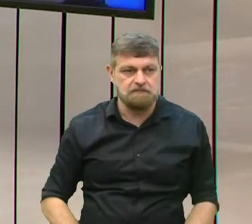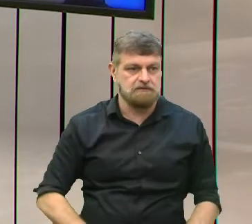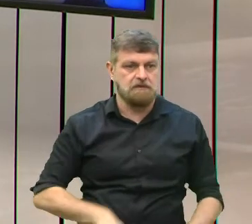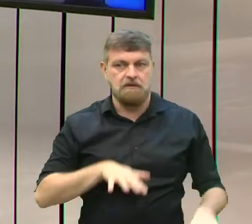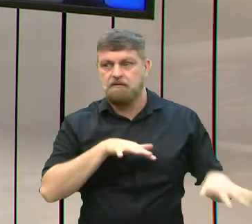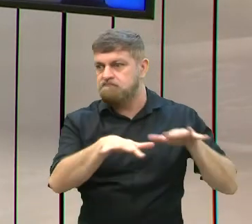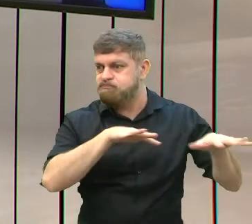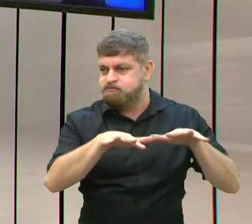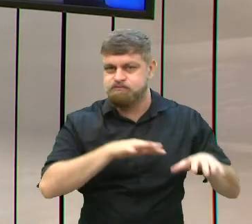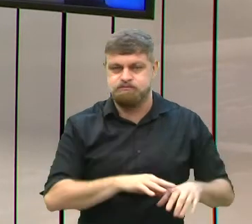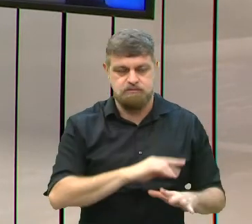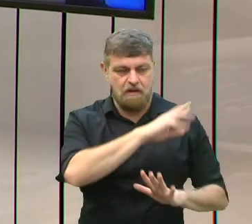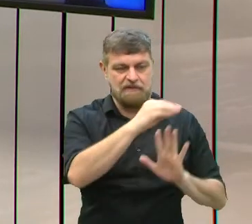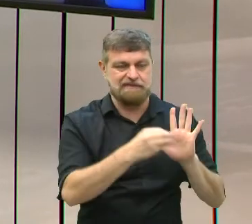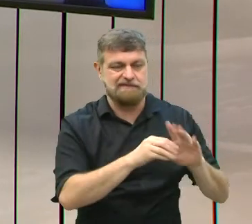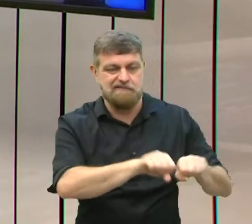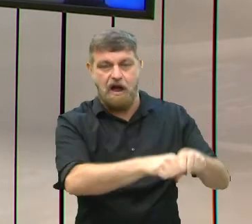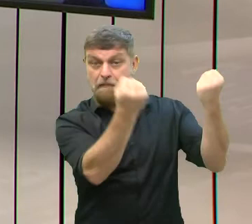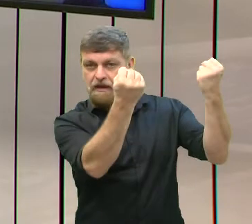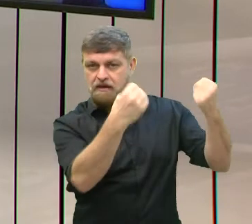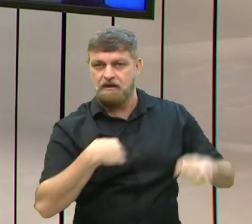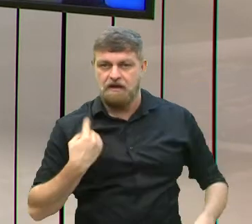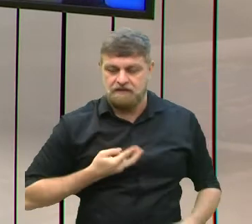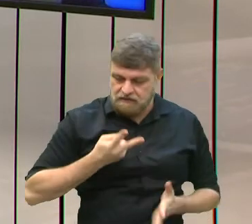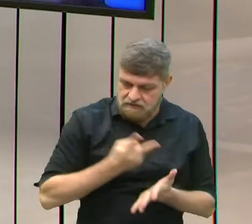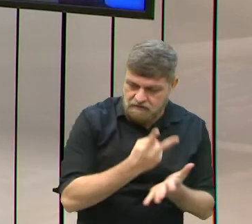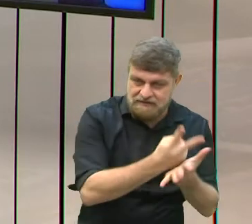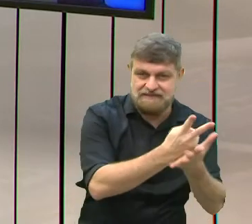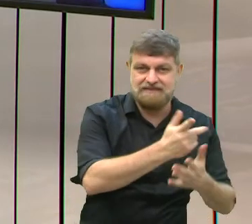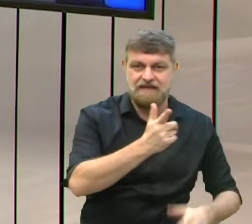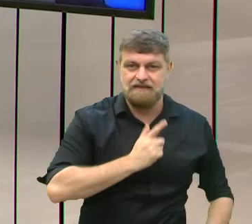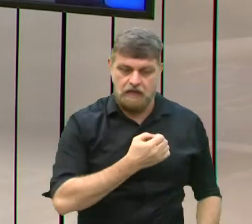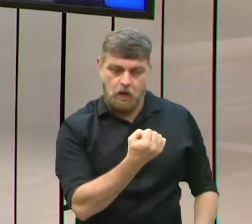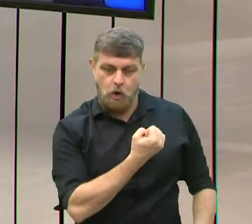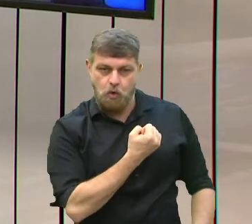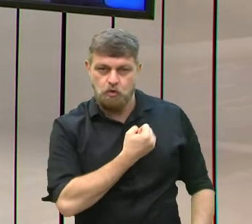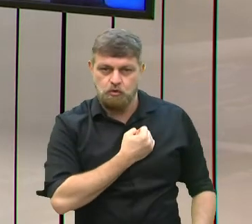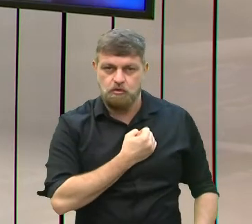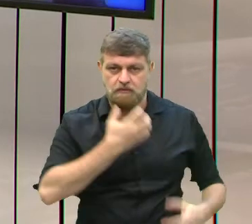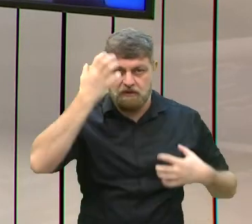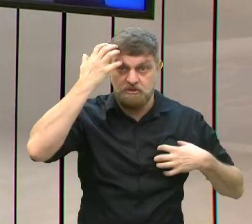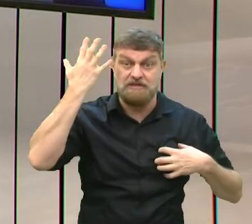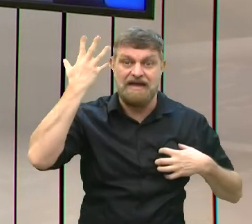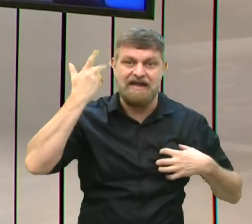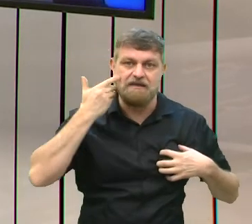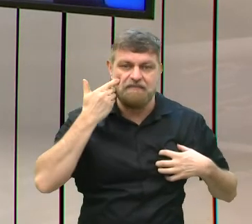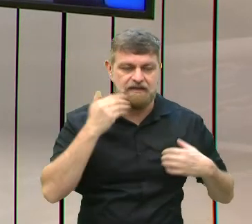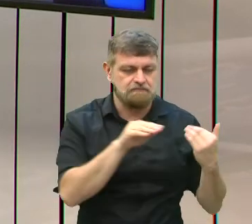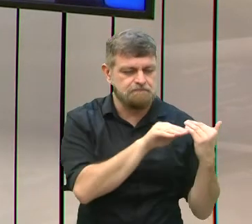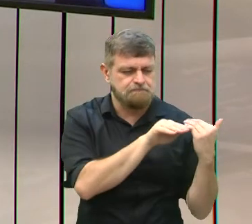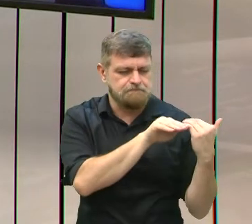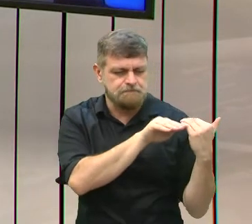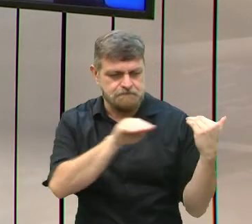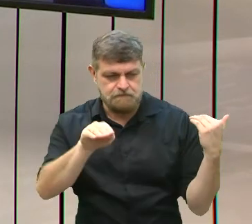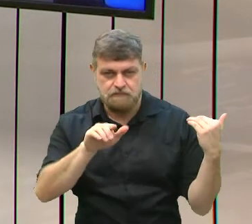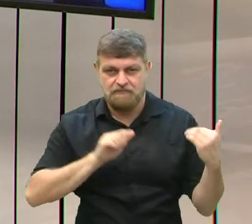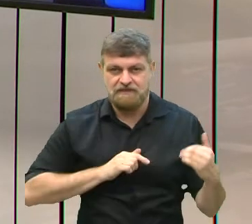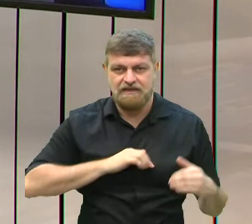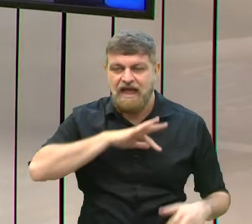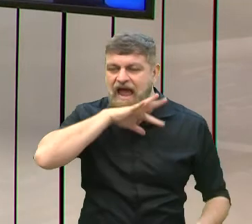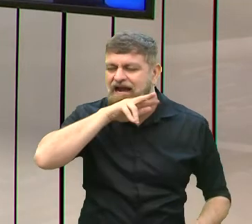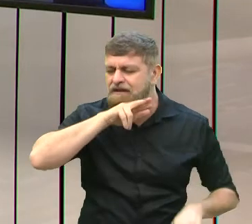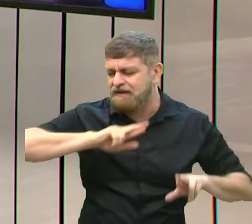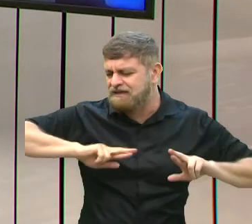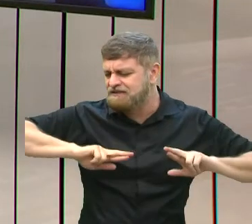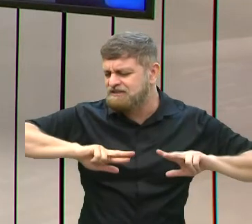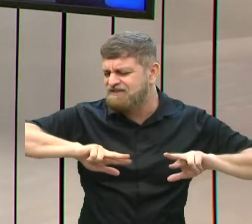esse ambiente. Então, a importância de se manter populações selvagens em equilíbrio de todas as espécies,